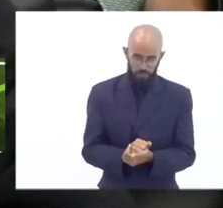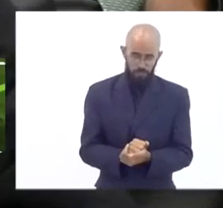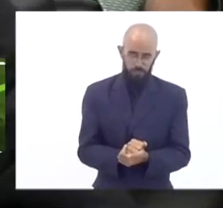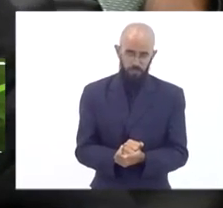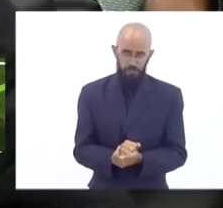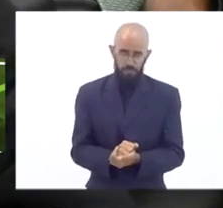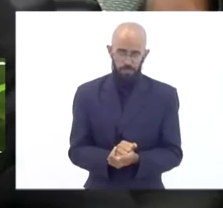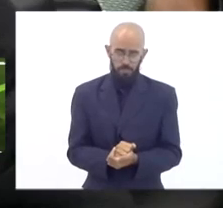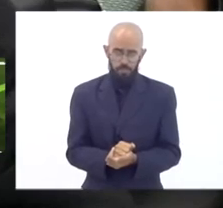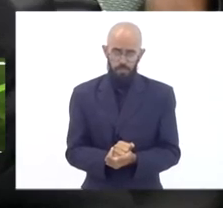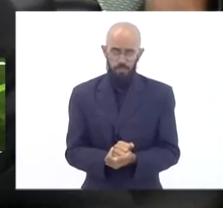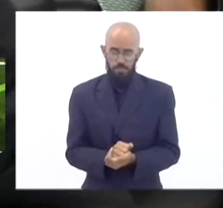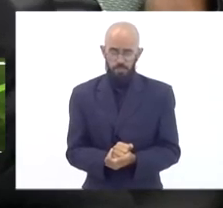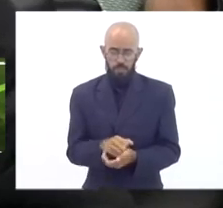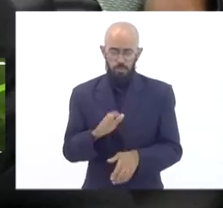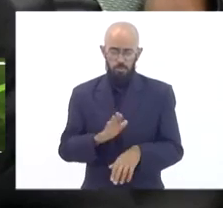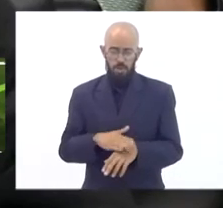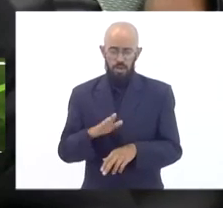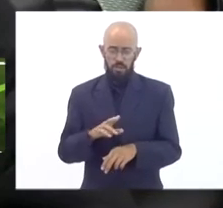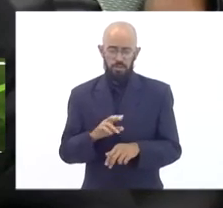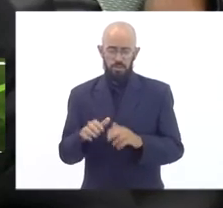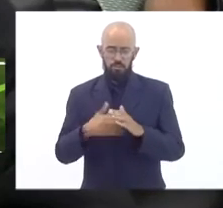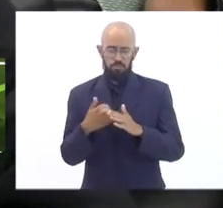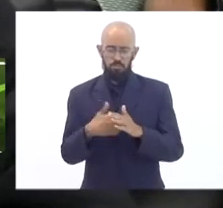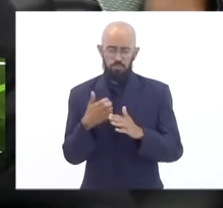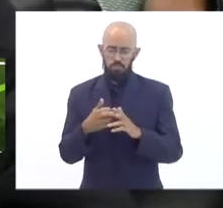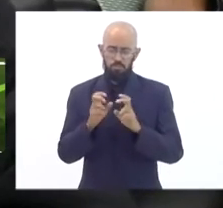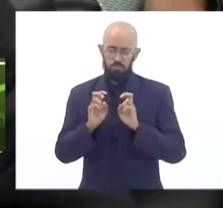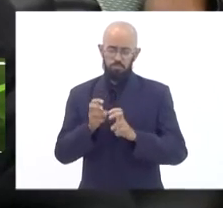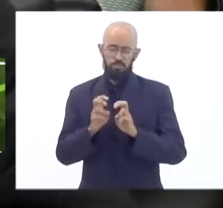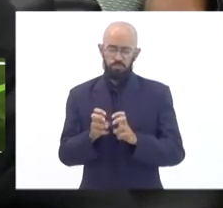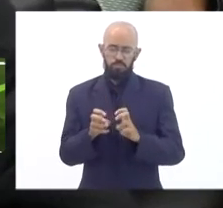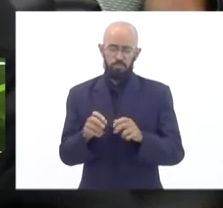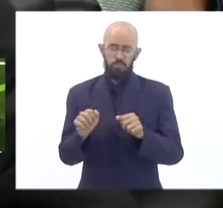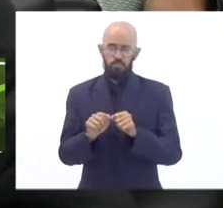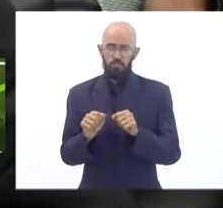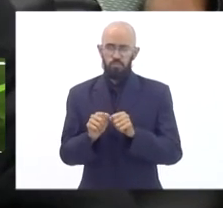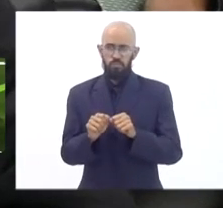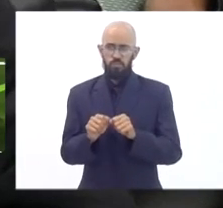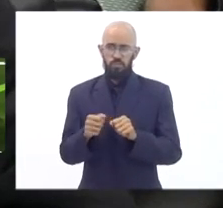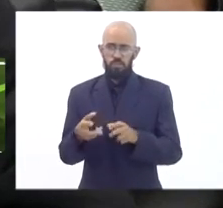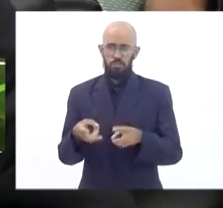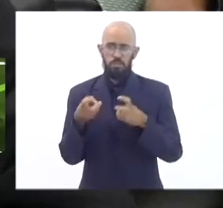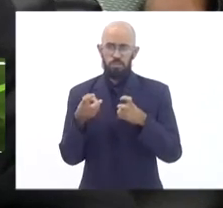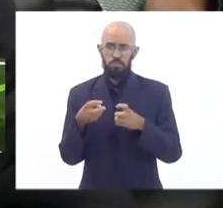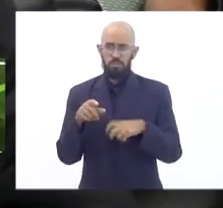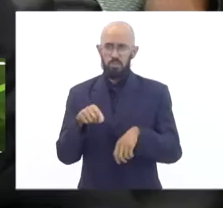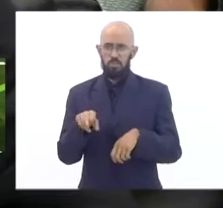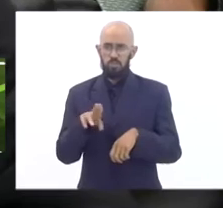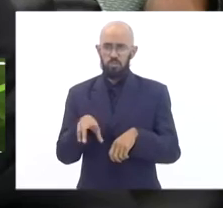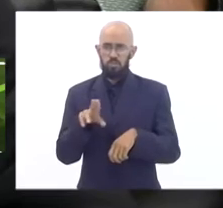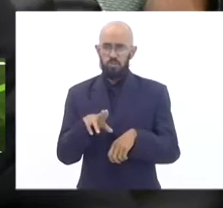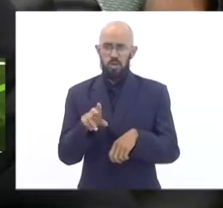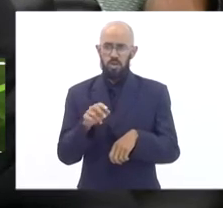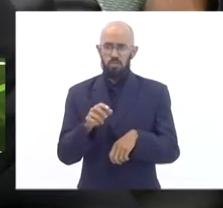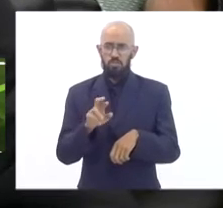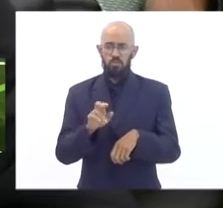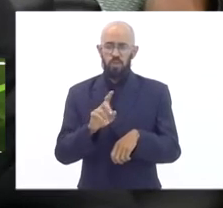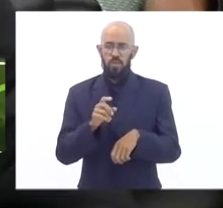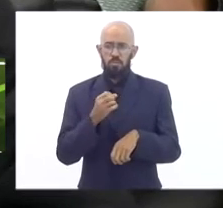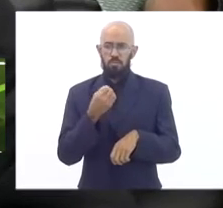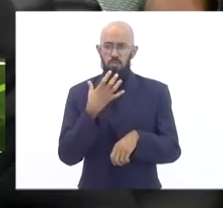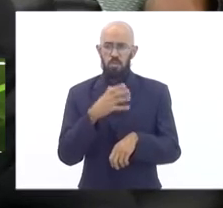que a Supervia faça, o que interessa é a percepção do usuário. E a gente sabe que a percepção dele não está